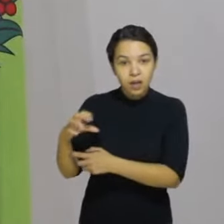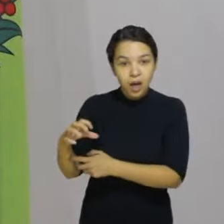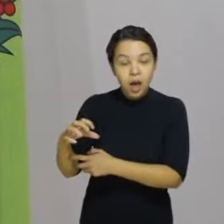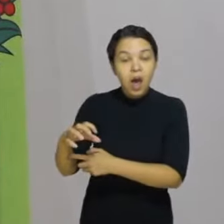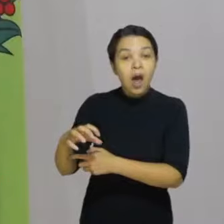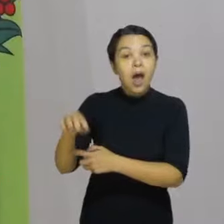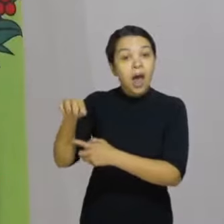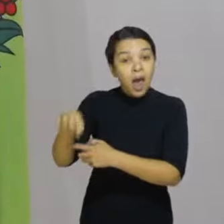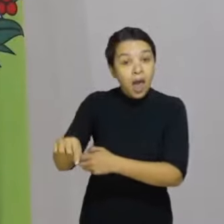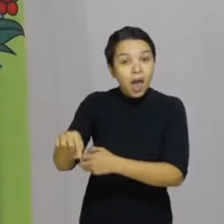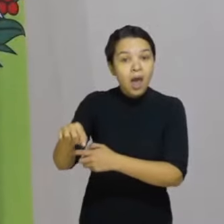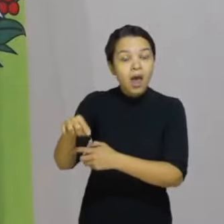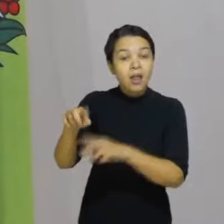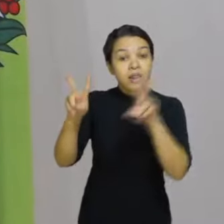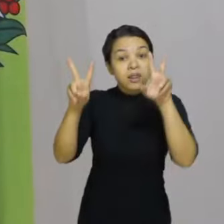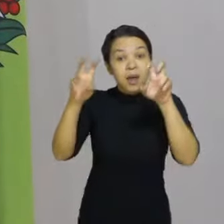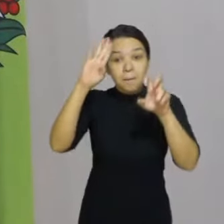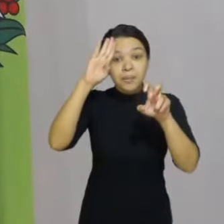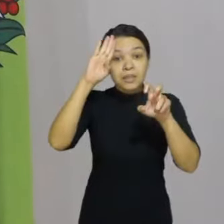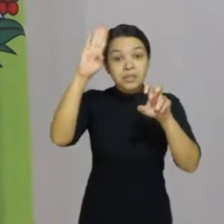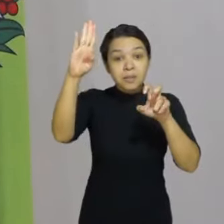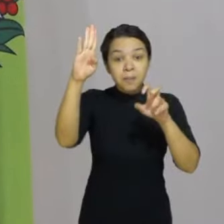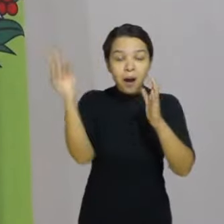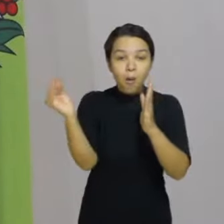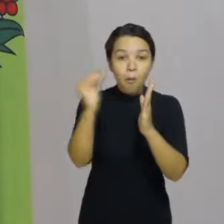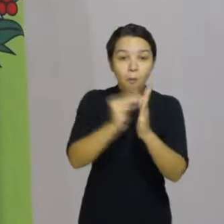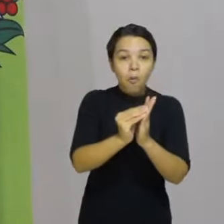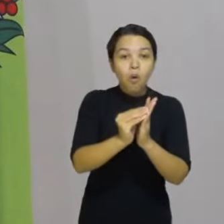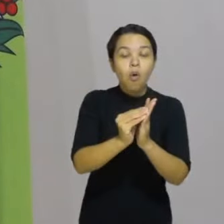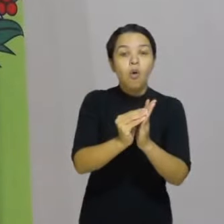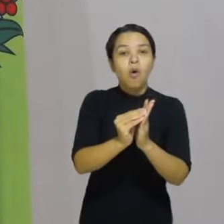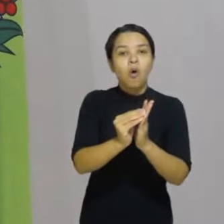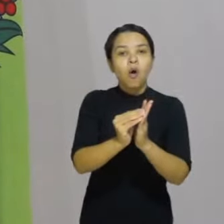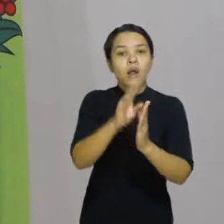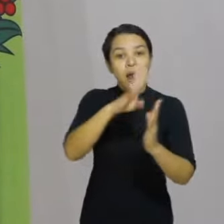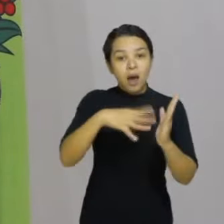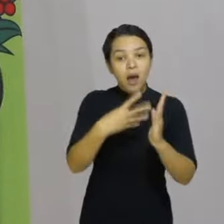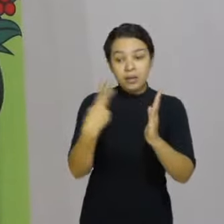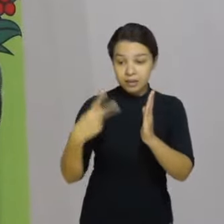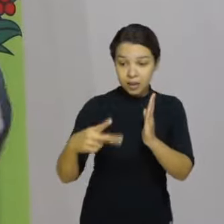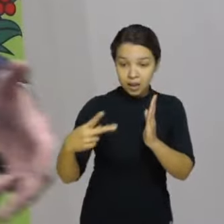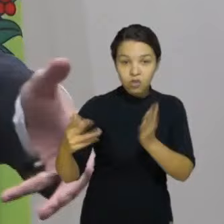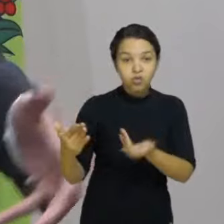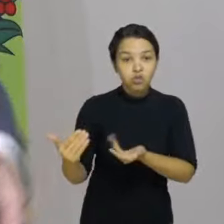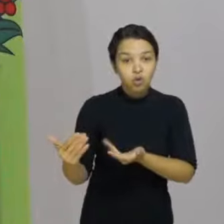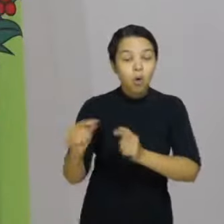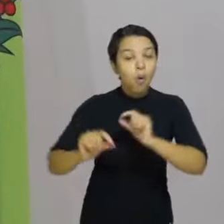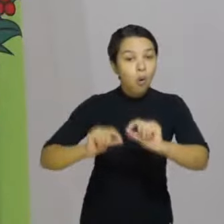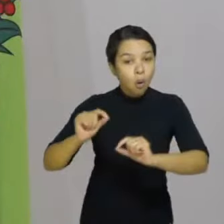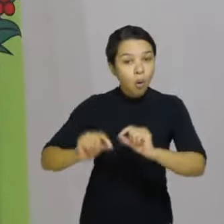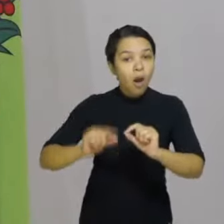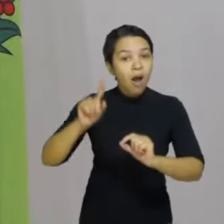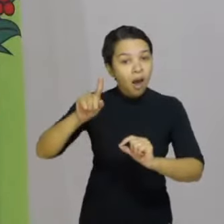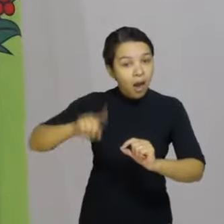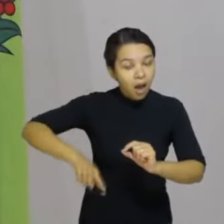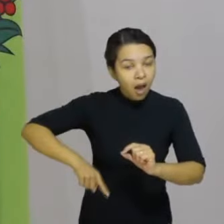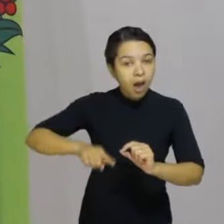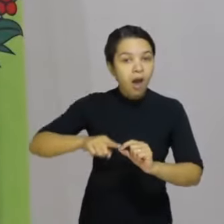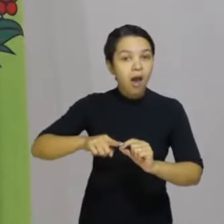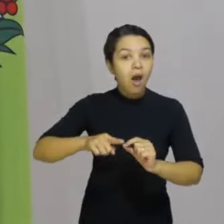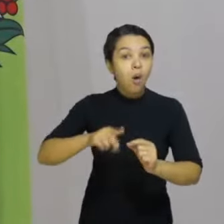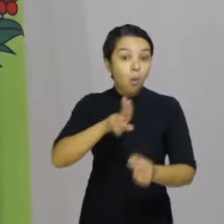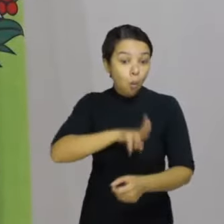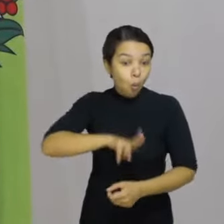dos jovens essa dependência, esse excesso e as tenebrosas e terríveis consequências